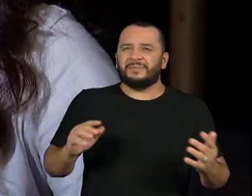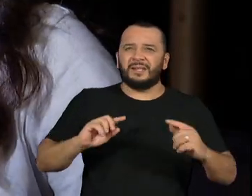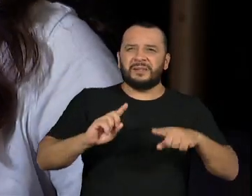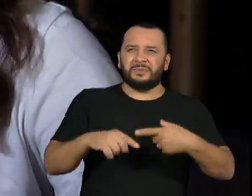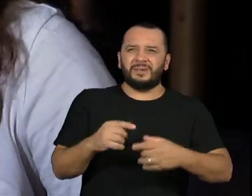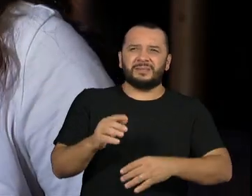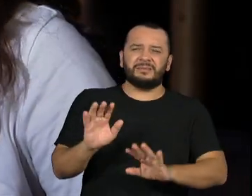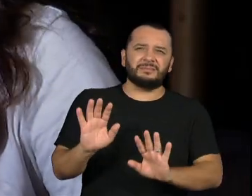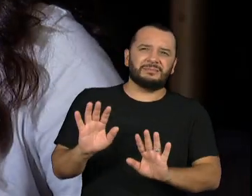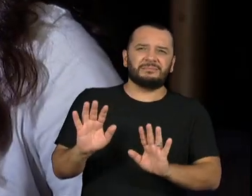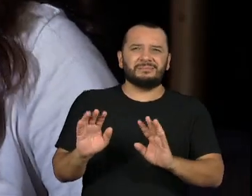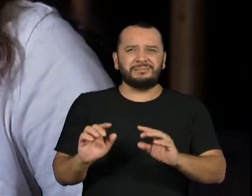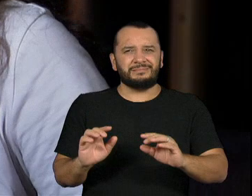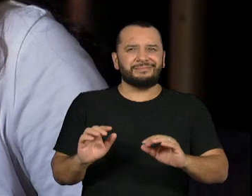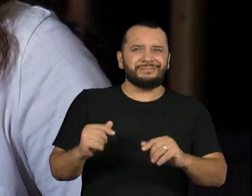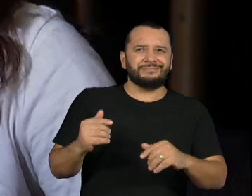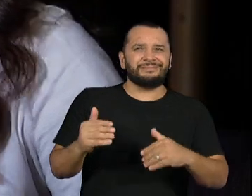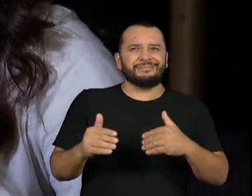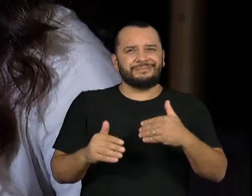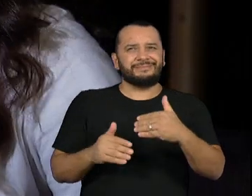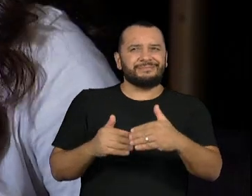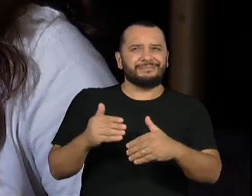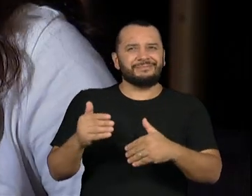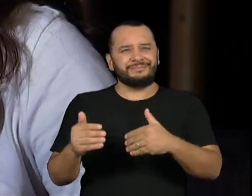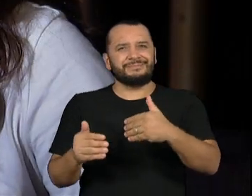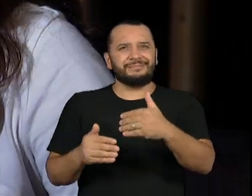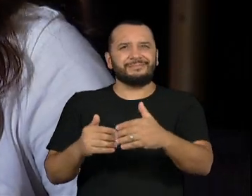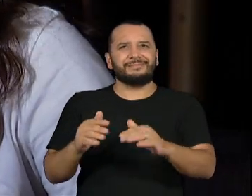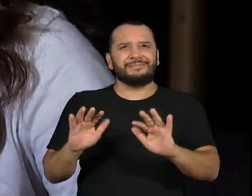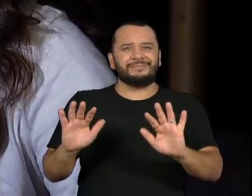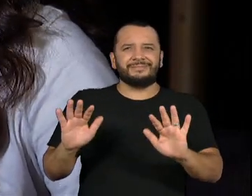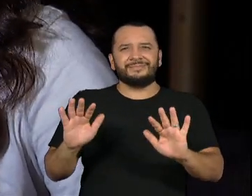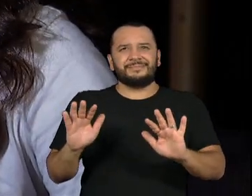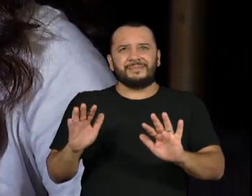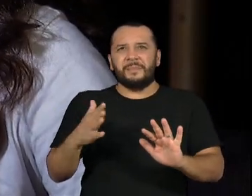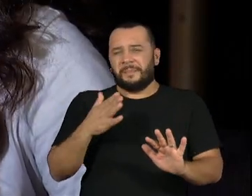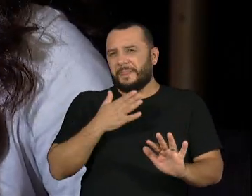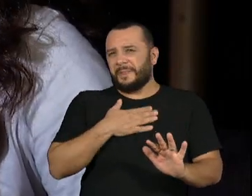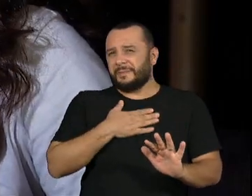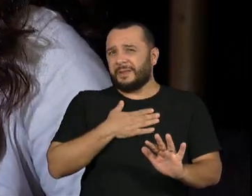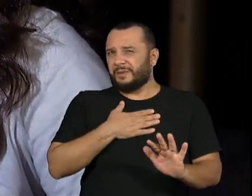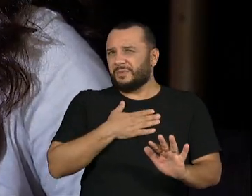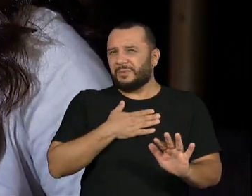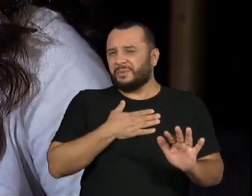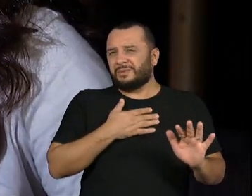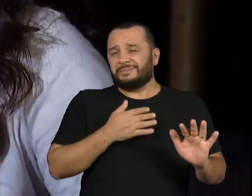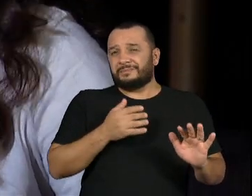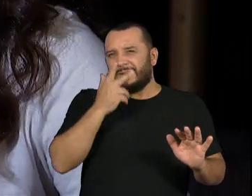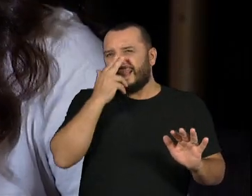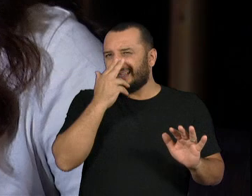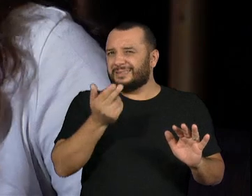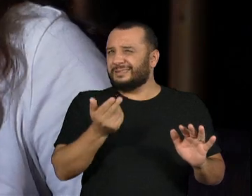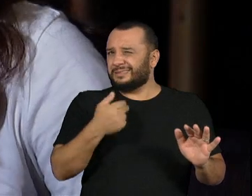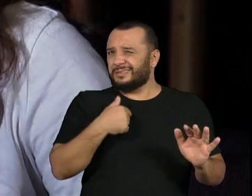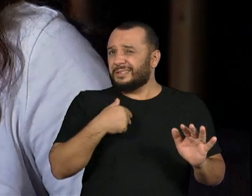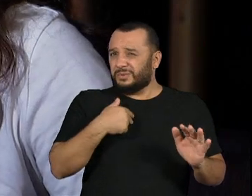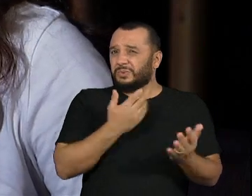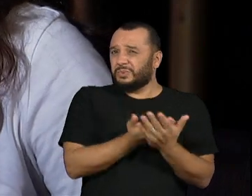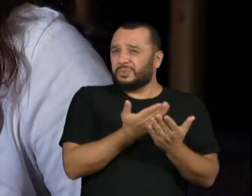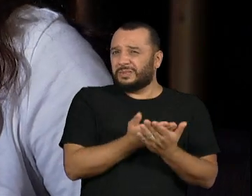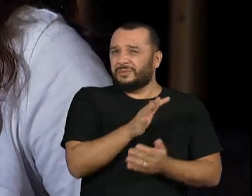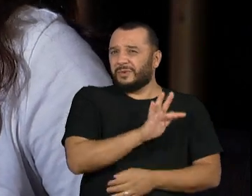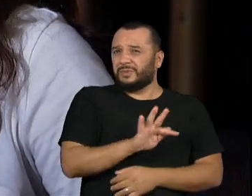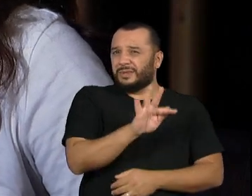comecei a levar essa ideia um pouquinho mais a sério, porque não era o melhor contexto do mundo. Eu ainda estava no meio da